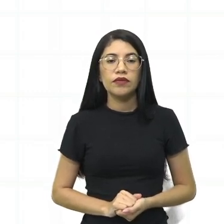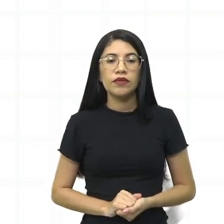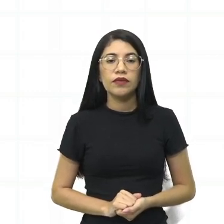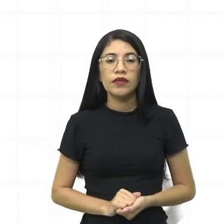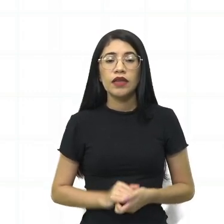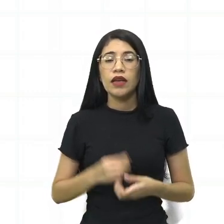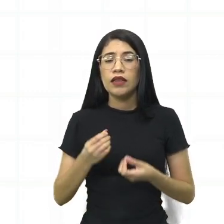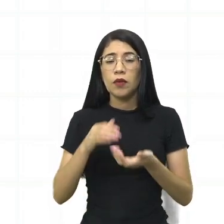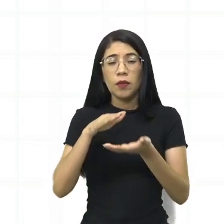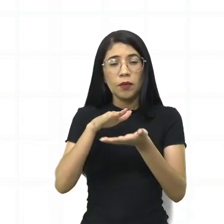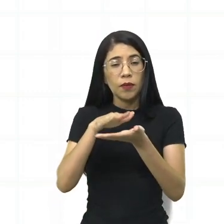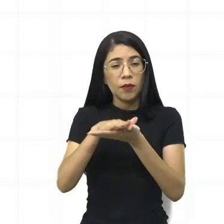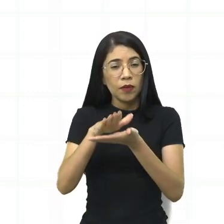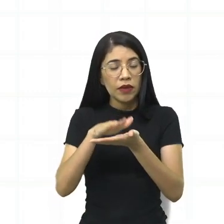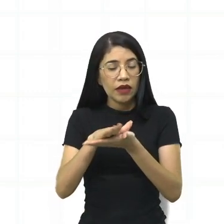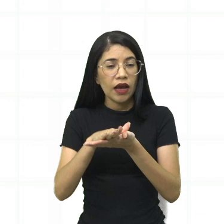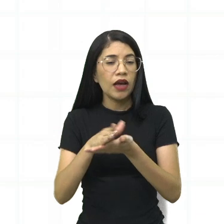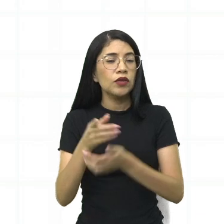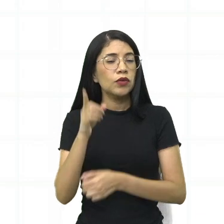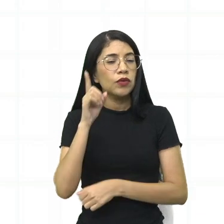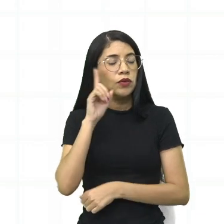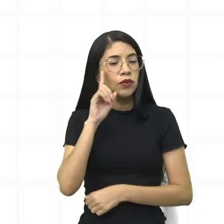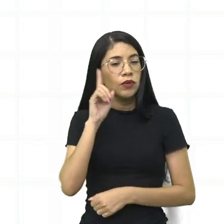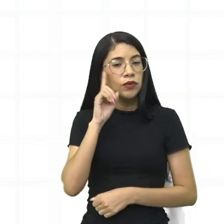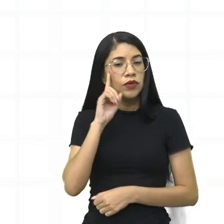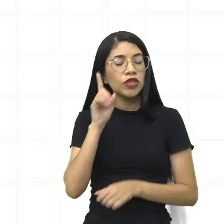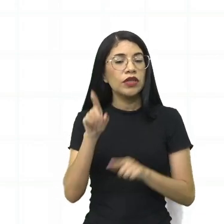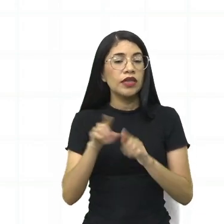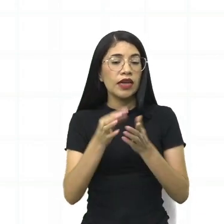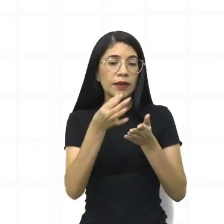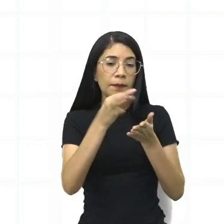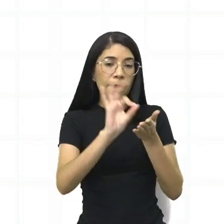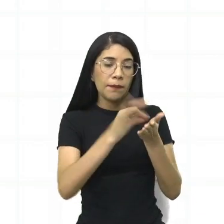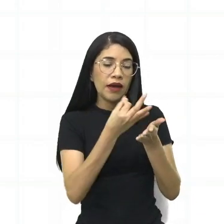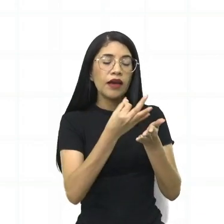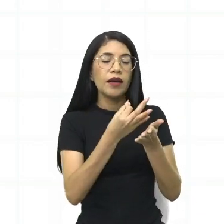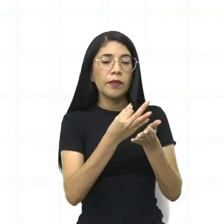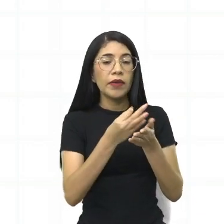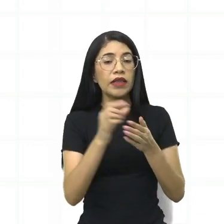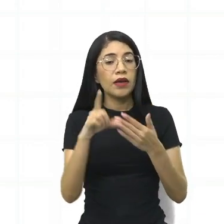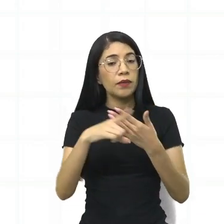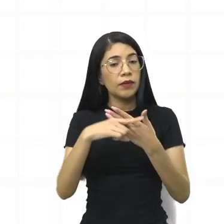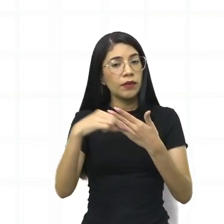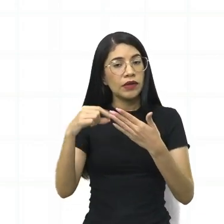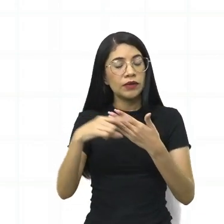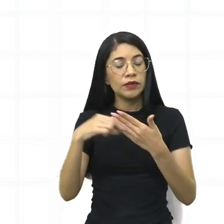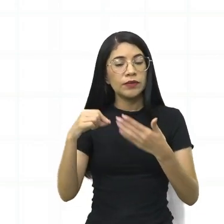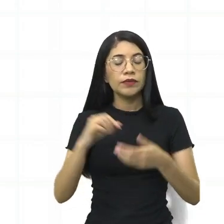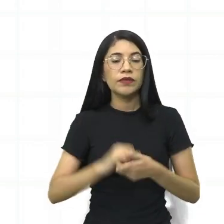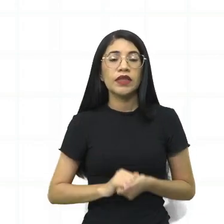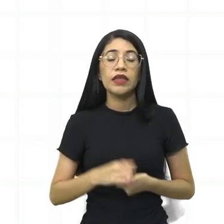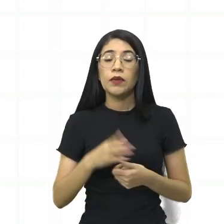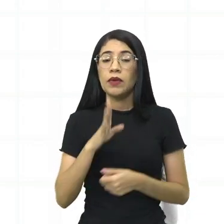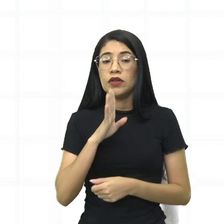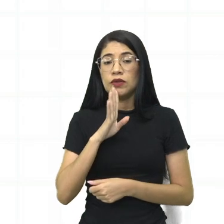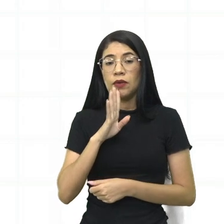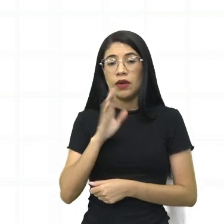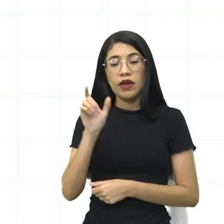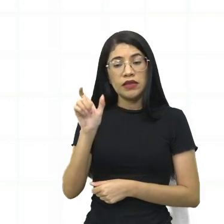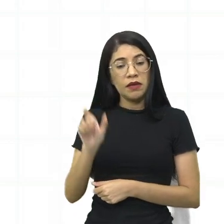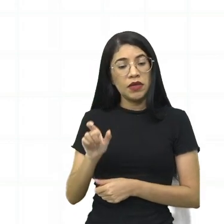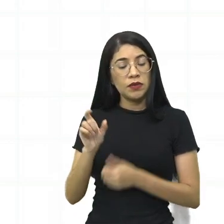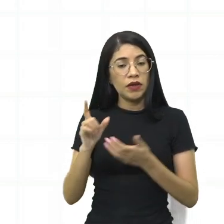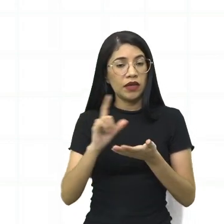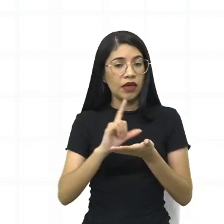são publicados na imprensa diariamente e assinados pelo seu autor. Então, a gente conhece aí o autor, né,